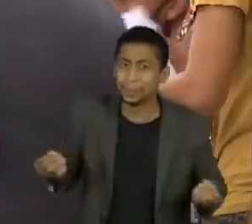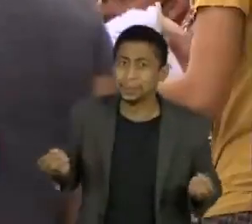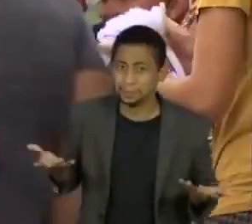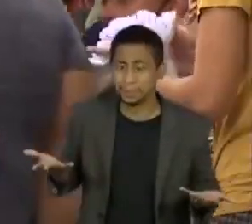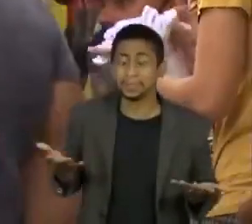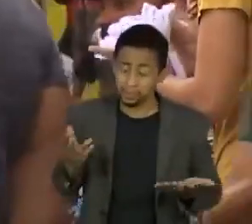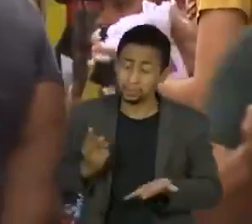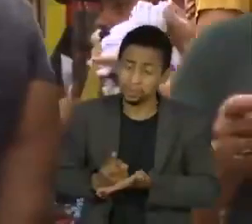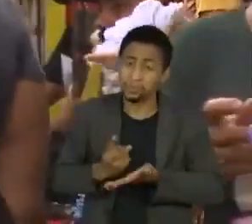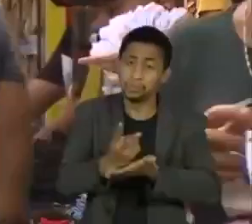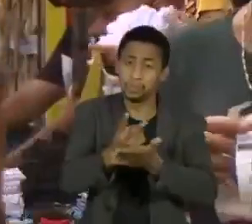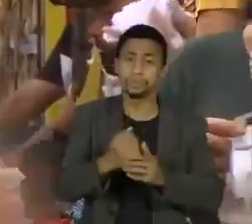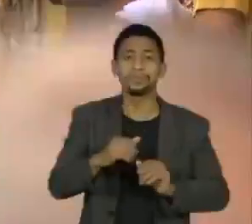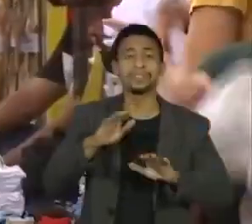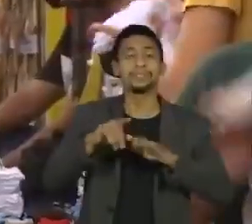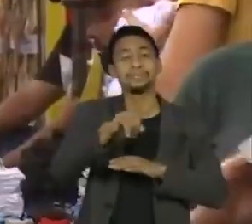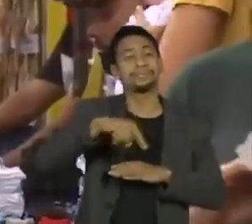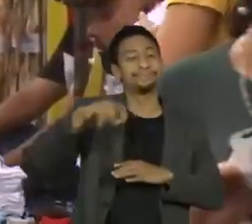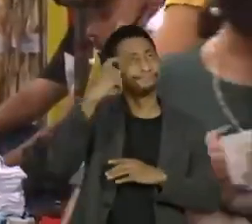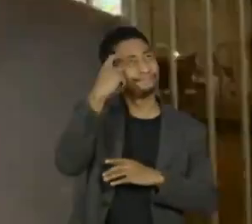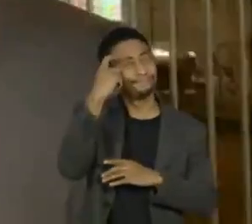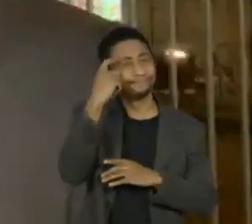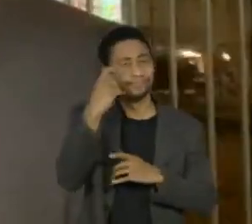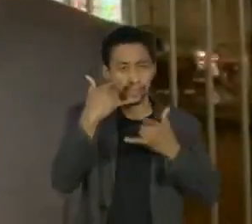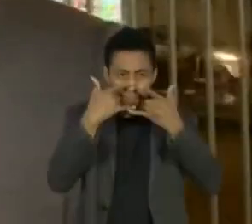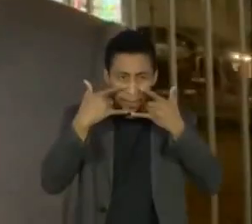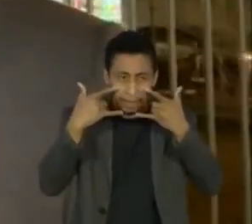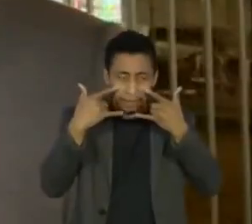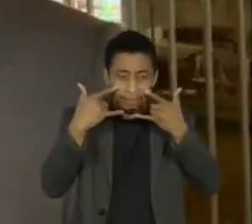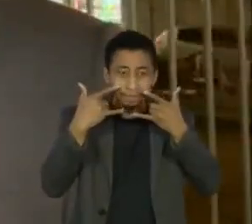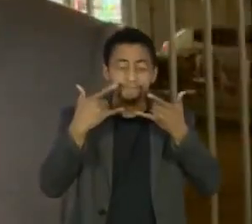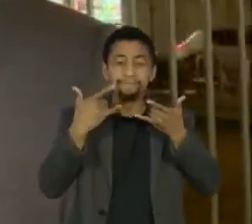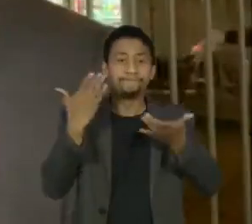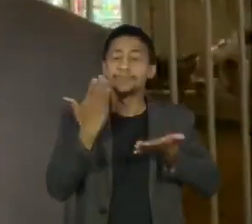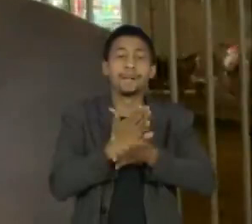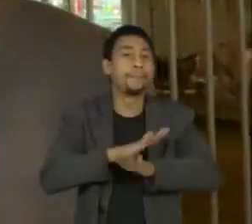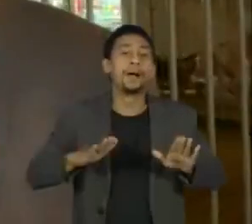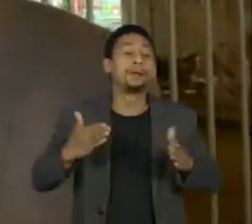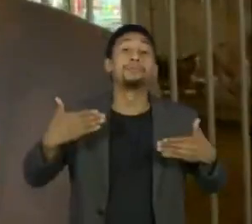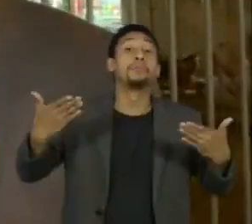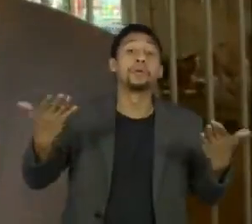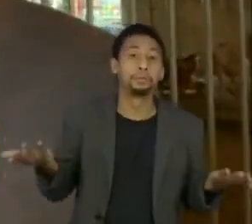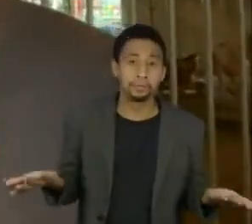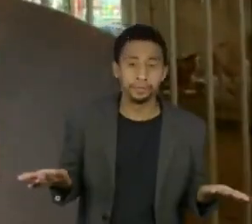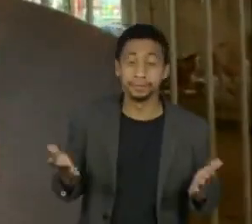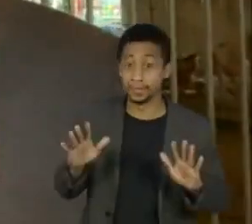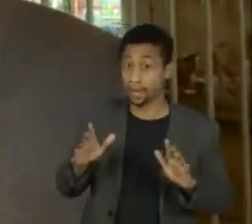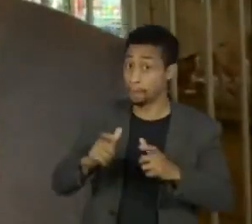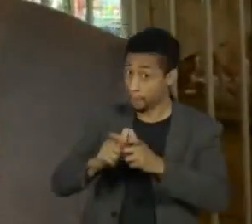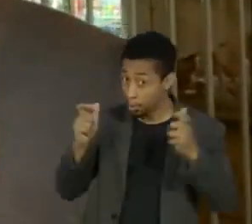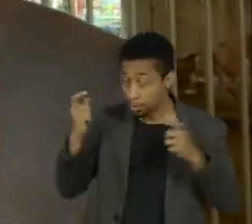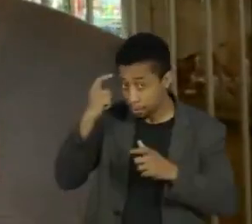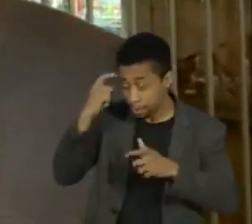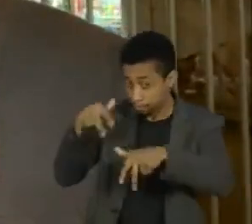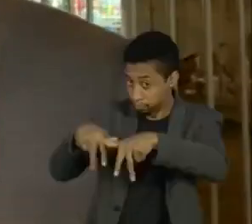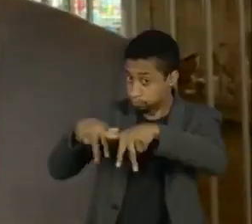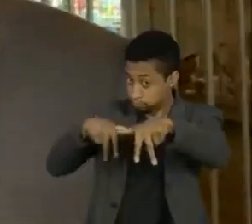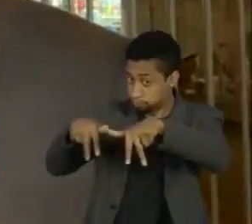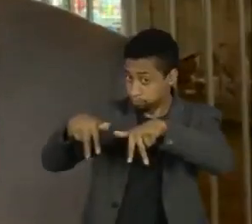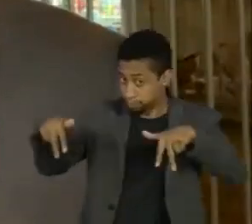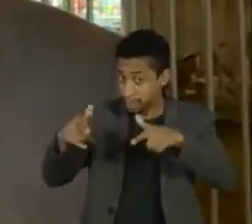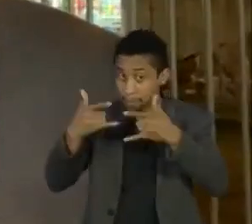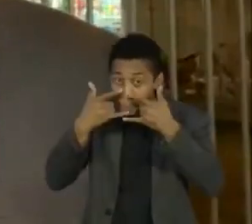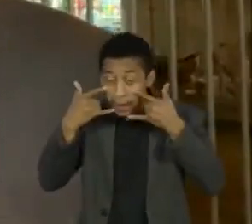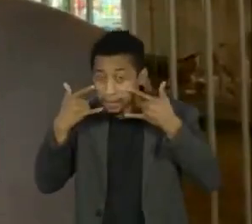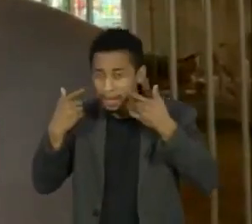pergunta, quando poderei deixar de usar máscara? Muita gente pode acreditar que as máscaras e o distanciamento social não